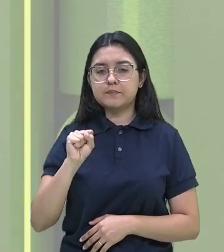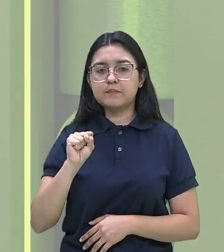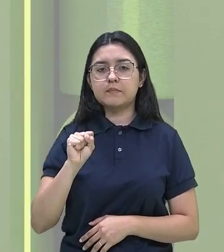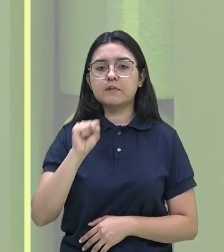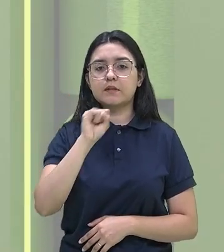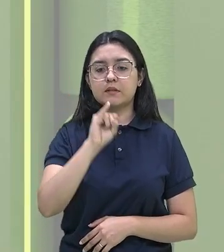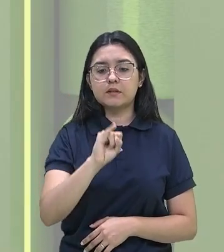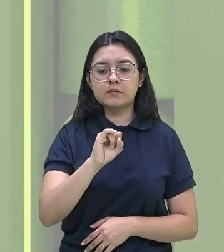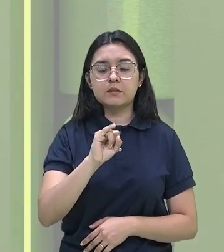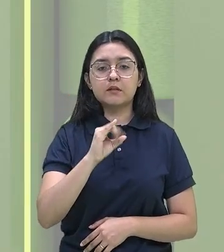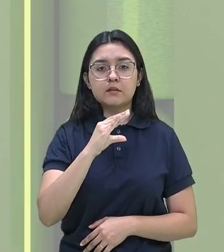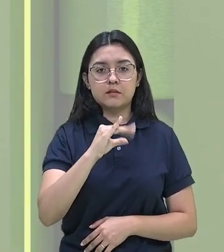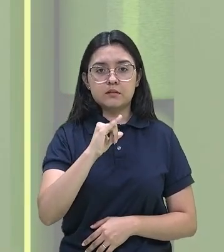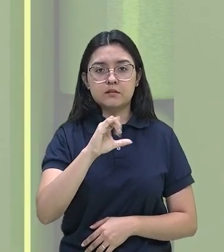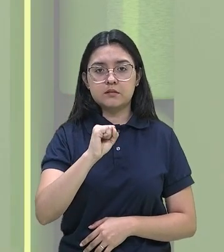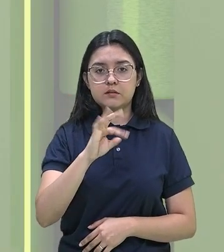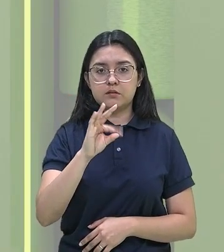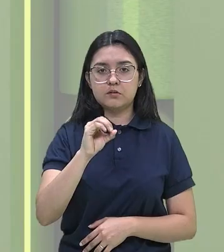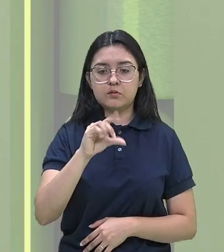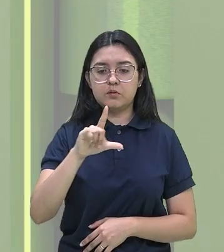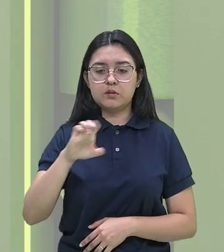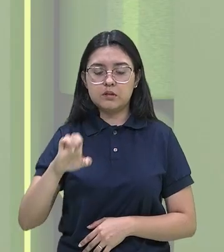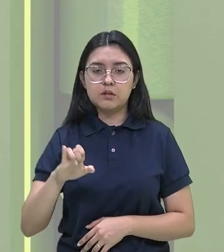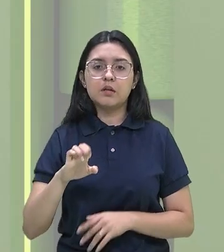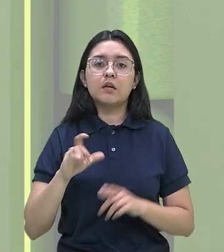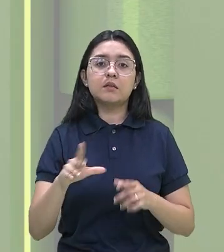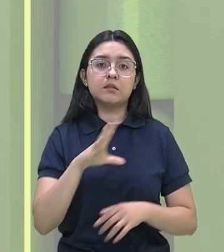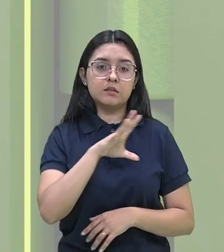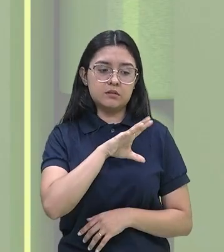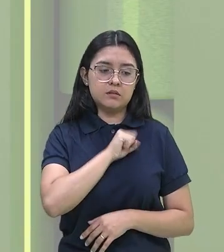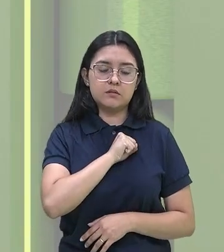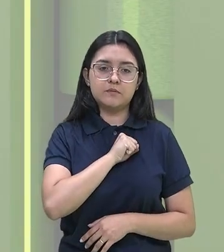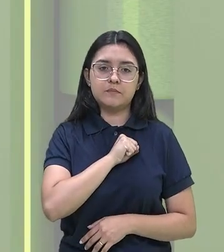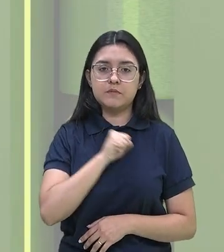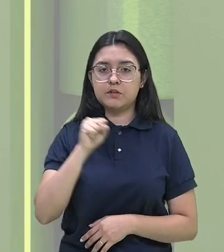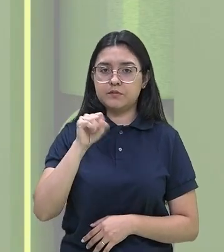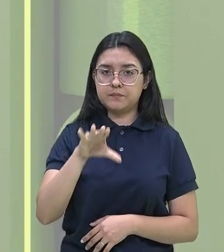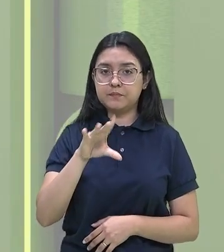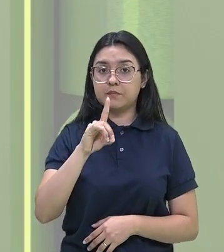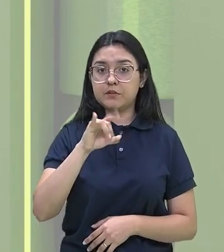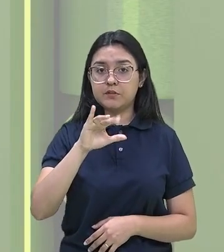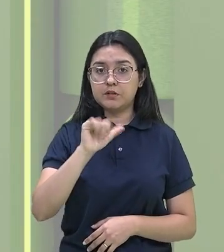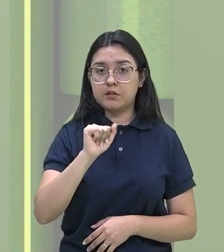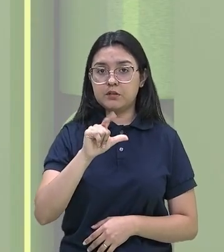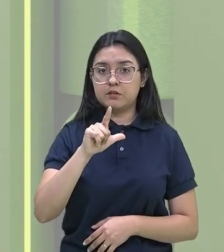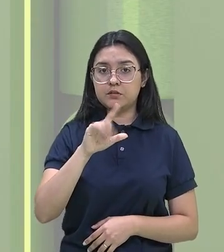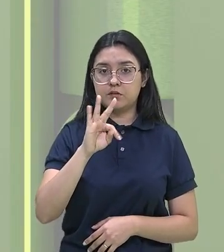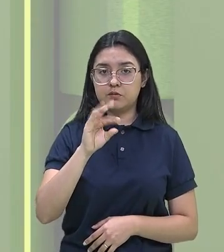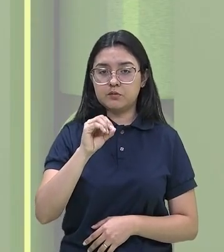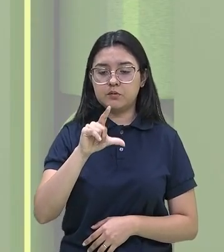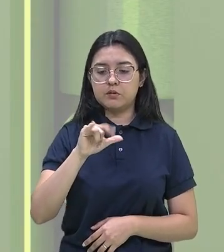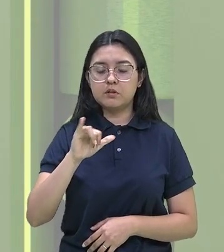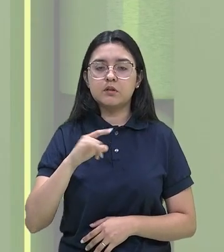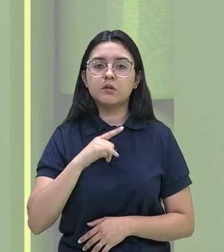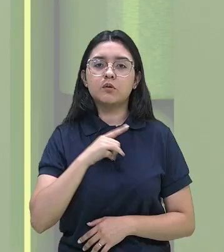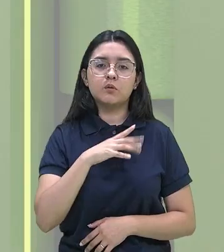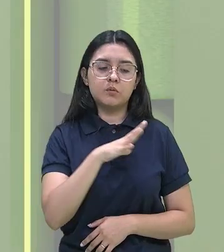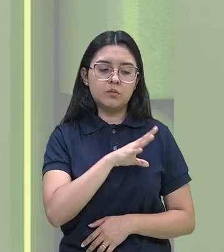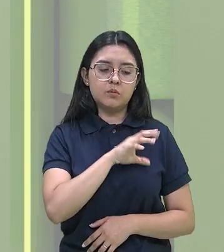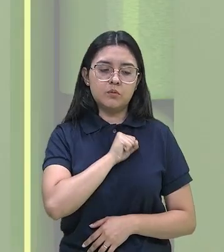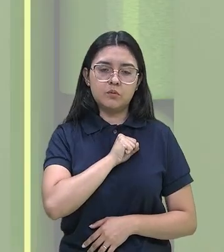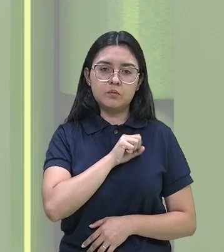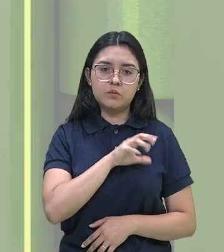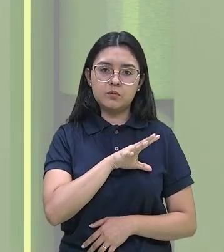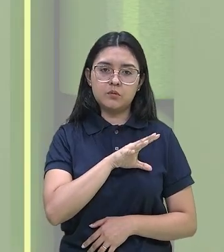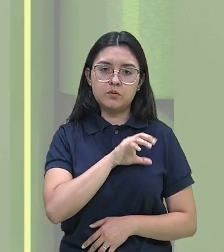quando esse músculo do coração se contrai, e diástole, quando esse músculo do coração relaxa. Então,